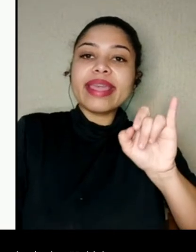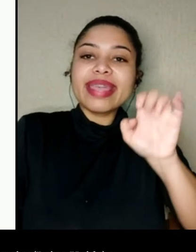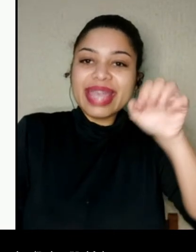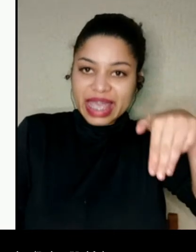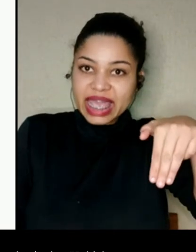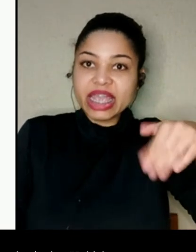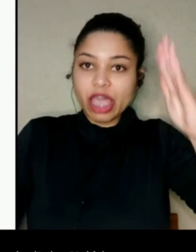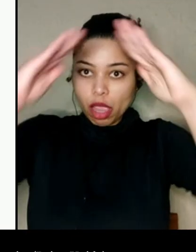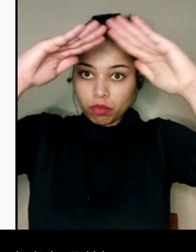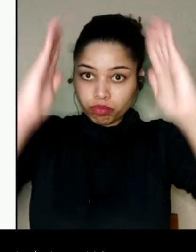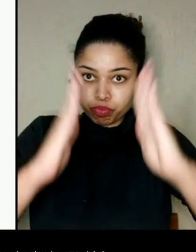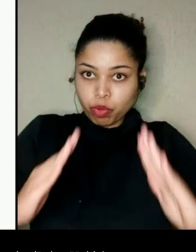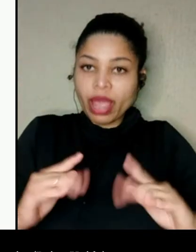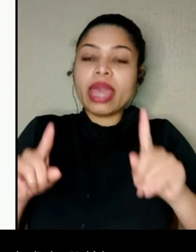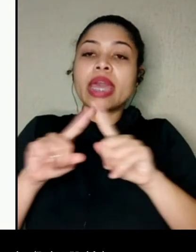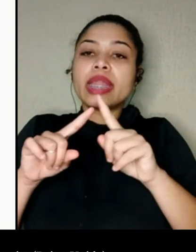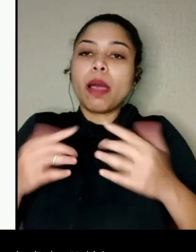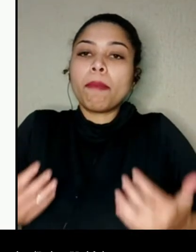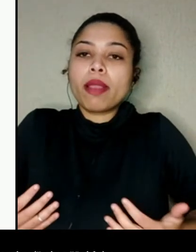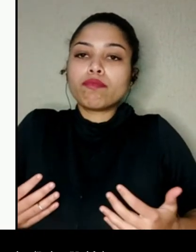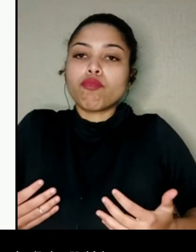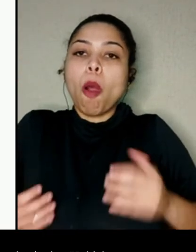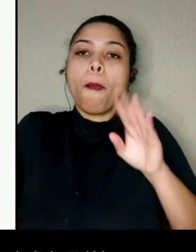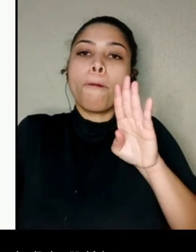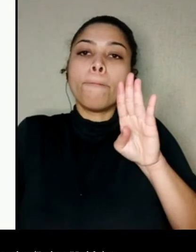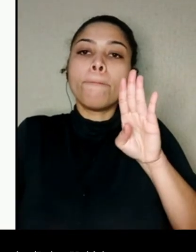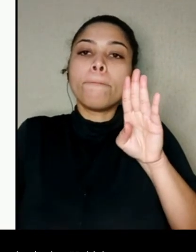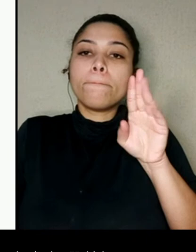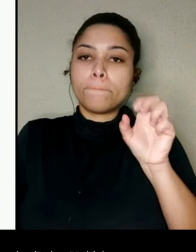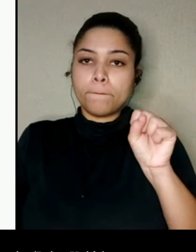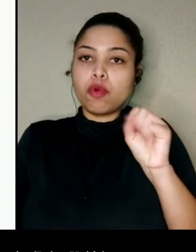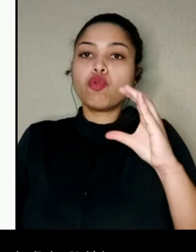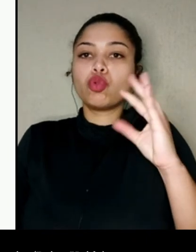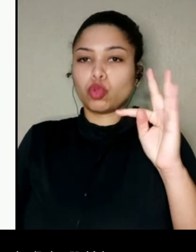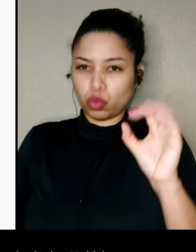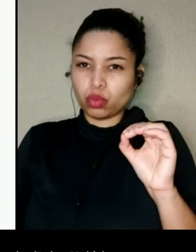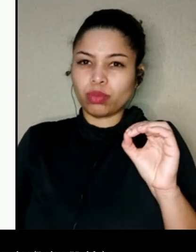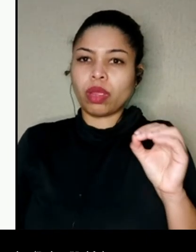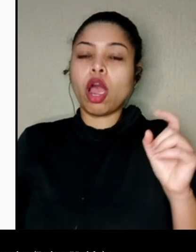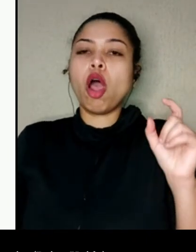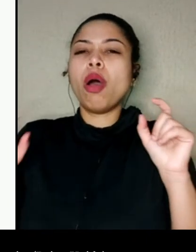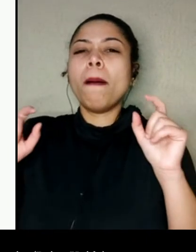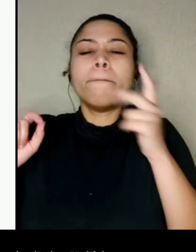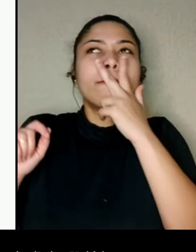é uma foto com a tíbia um pouco distorcida